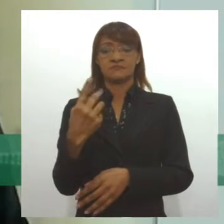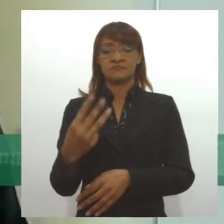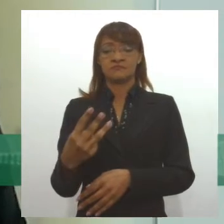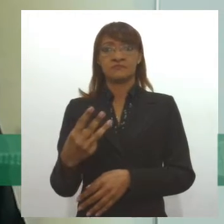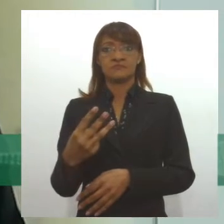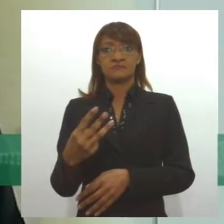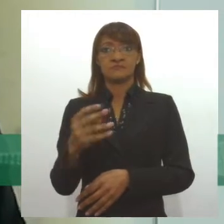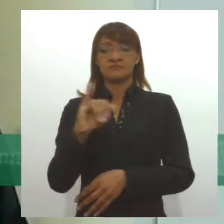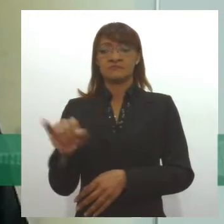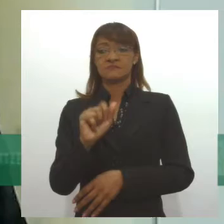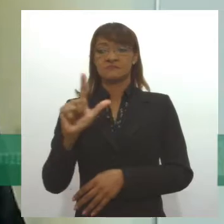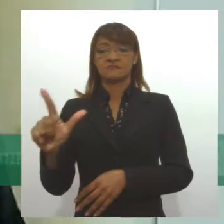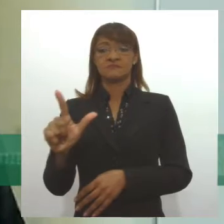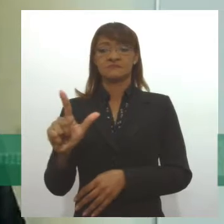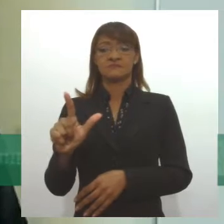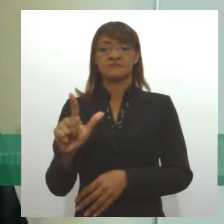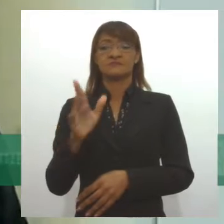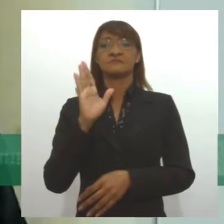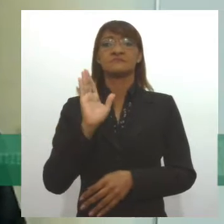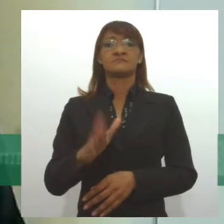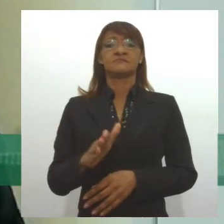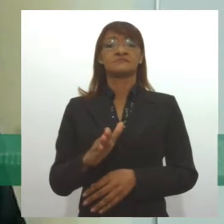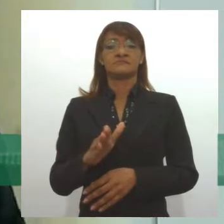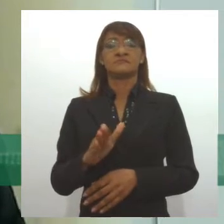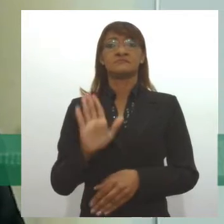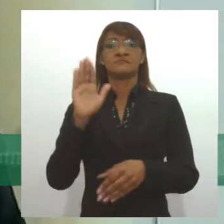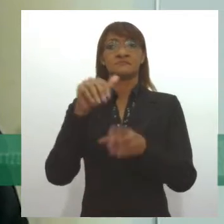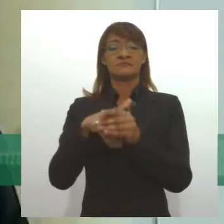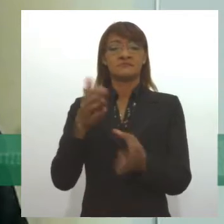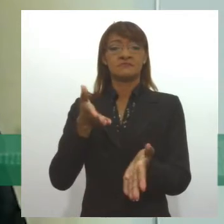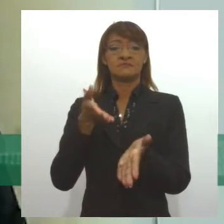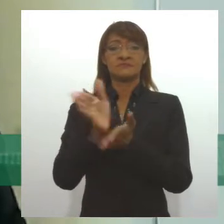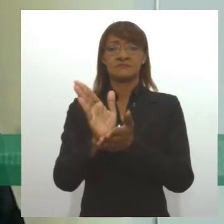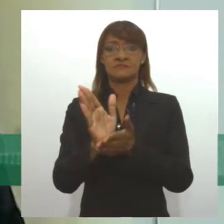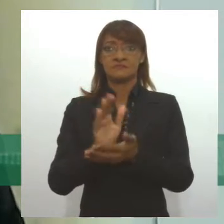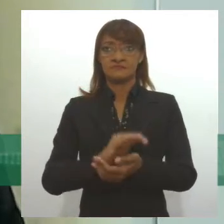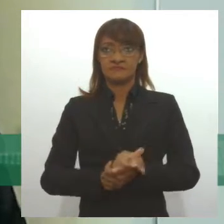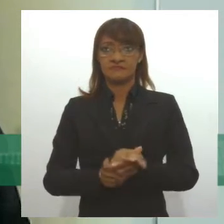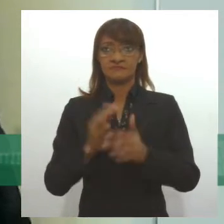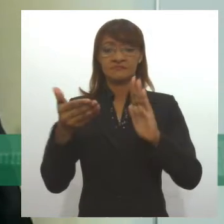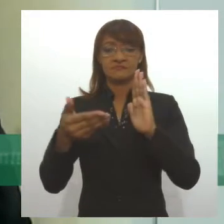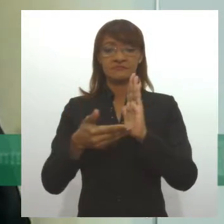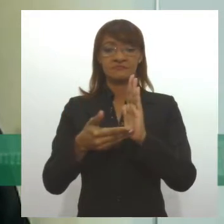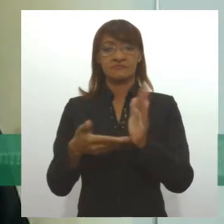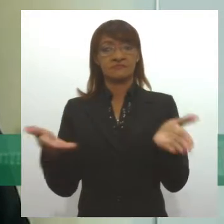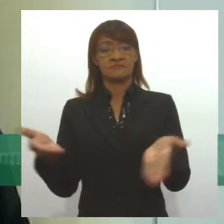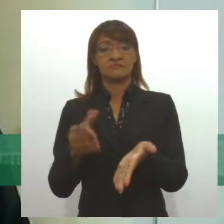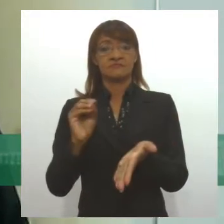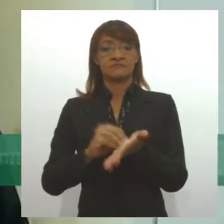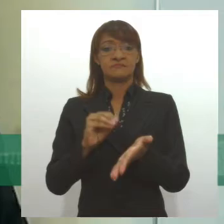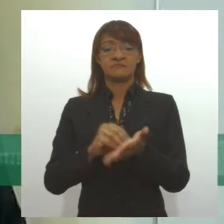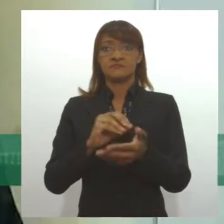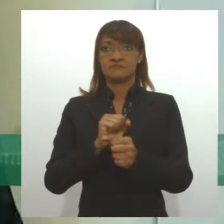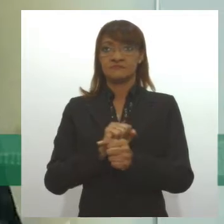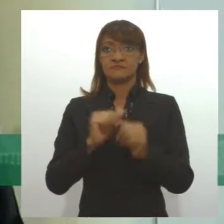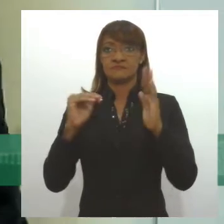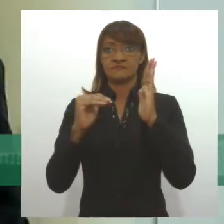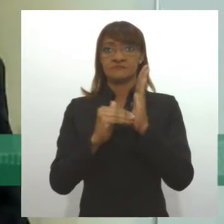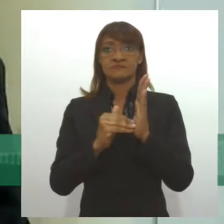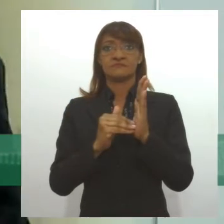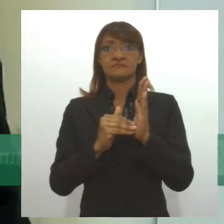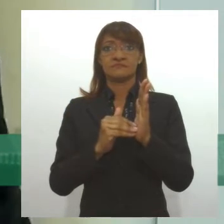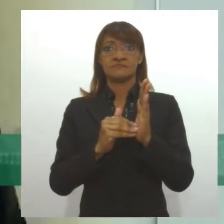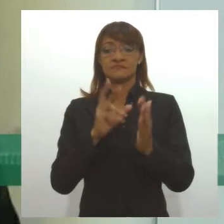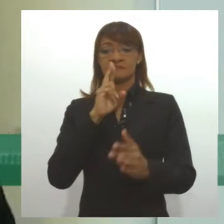nós conseguimos votar em plenário e aprovar definitivamente na Câmara. Falta agora o Senado dar a última palavra, já